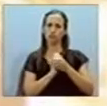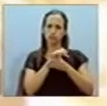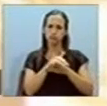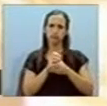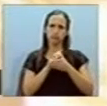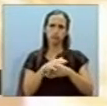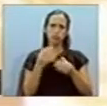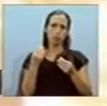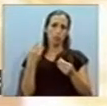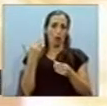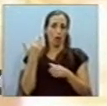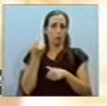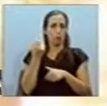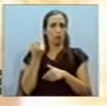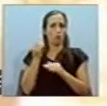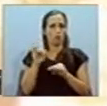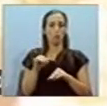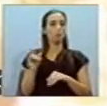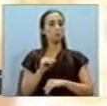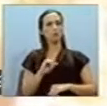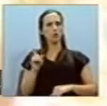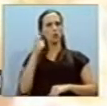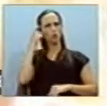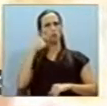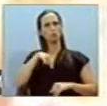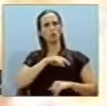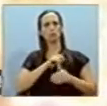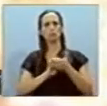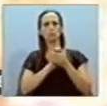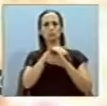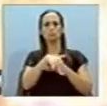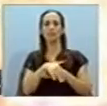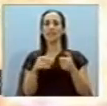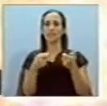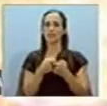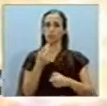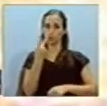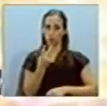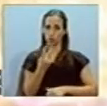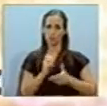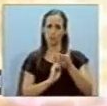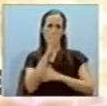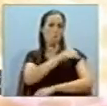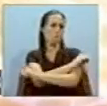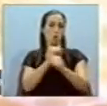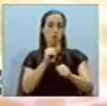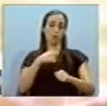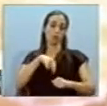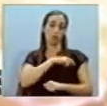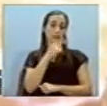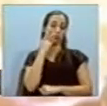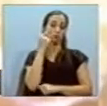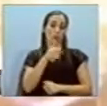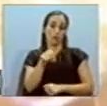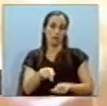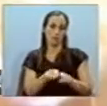não. Quando falamos em vulcanismo, pensamos sobretudo em duas formas de vulcanismo. Há aquela que é explosiva, que nós conhecemos muito bem aqui na Terra também,